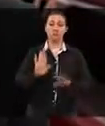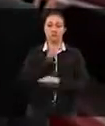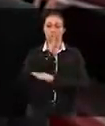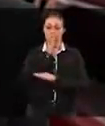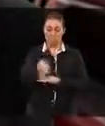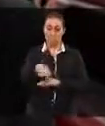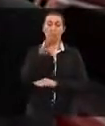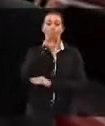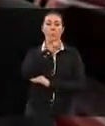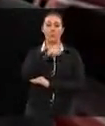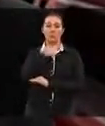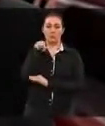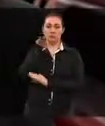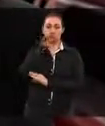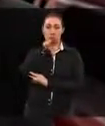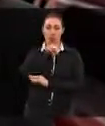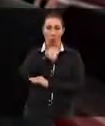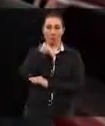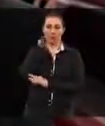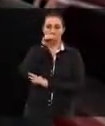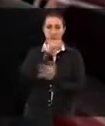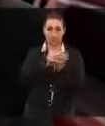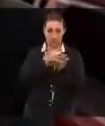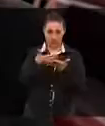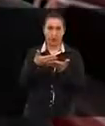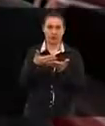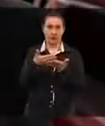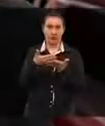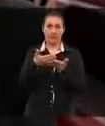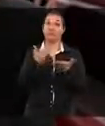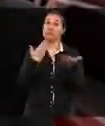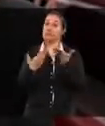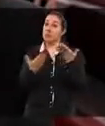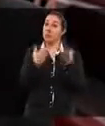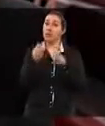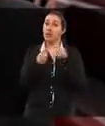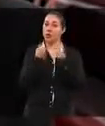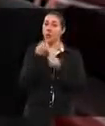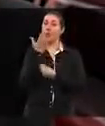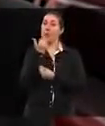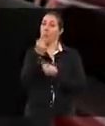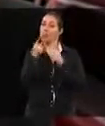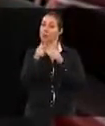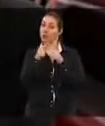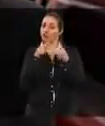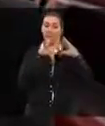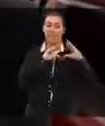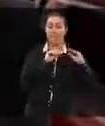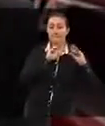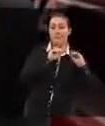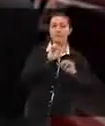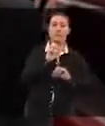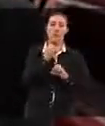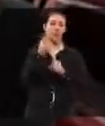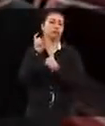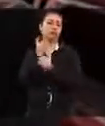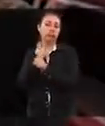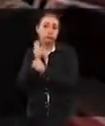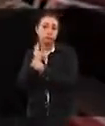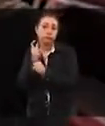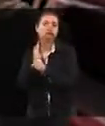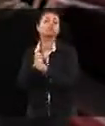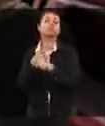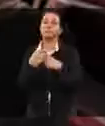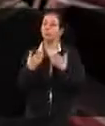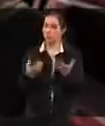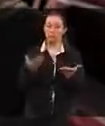mastigação. E esse processo, ele depende muito da textura do alimento. tá? Tem alimentos que são mais macios, outros